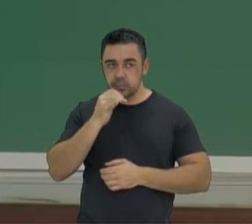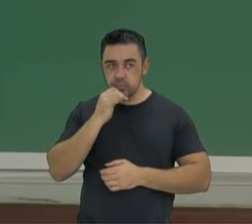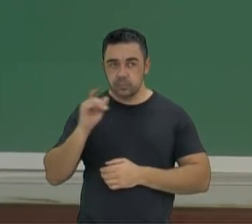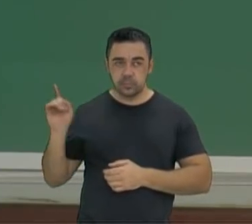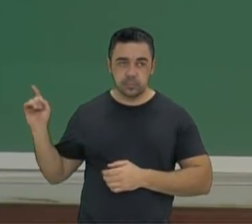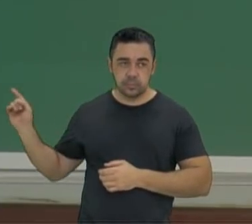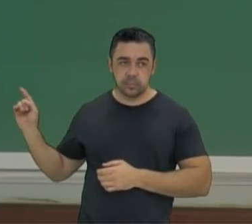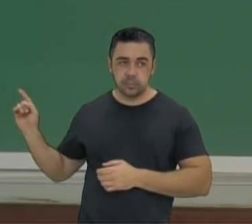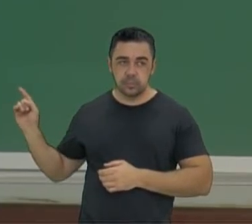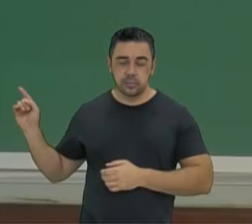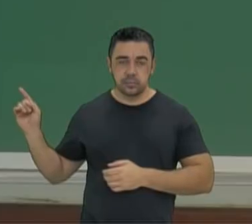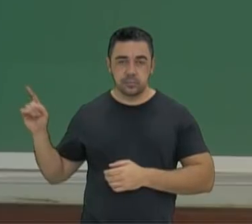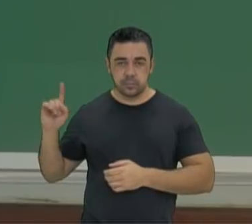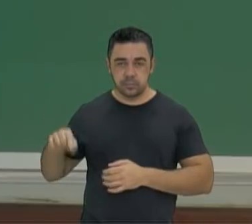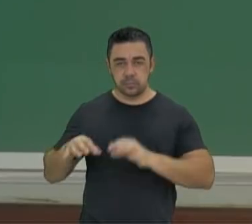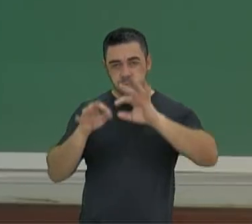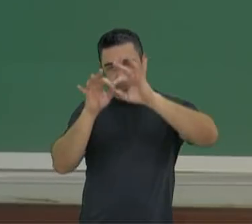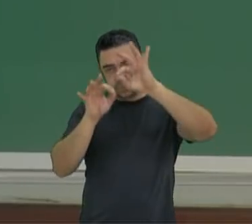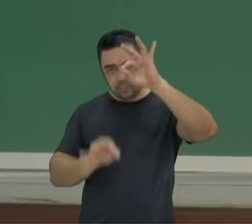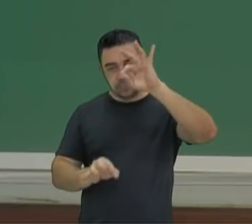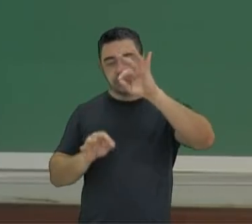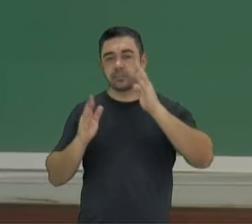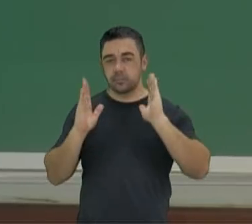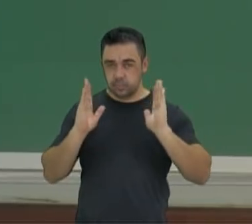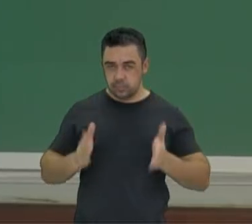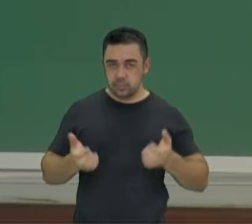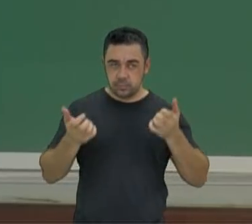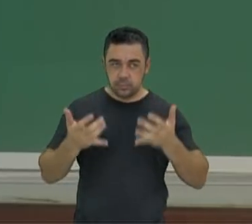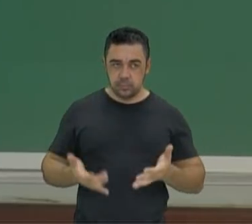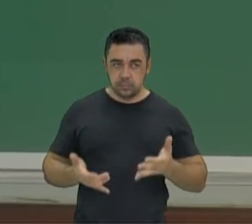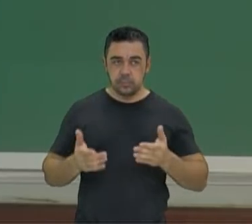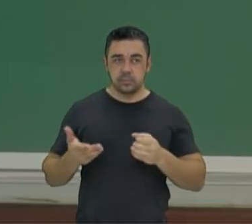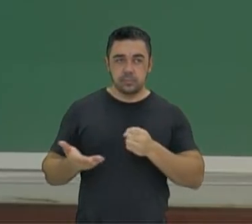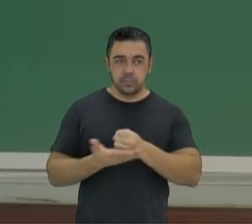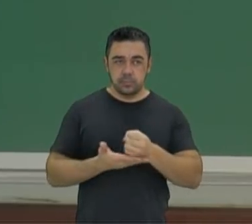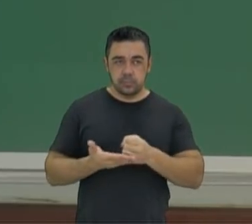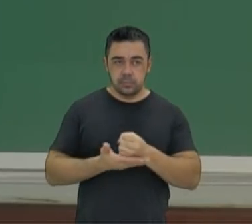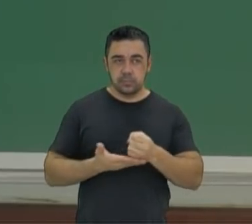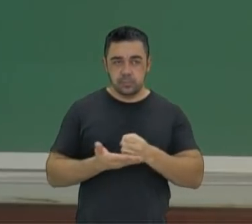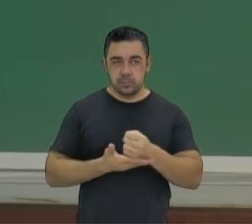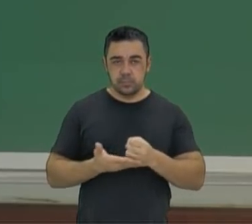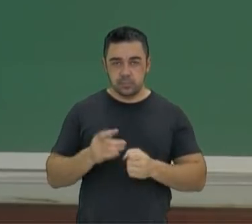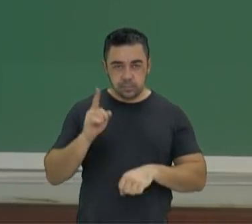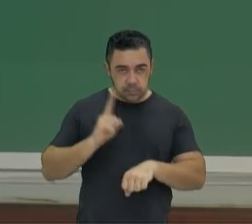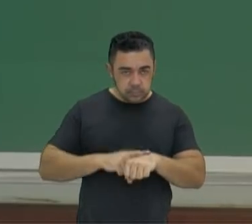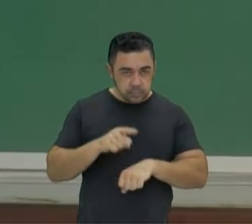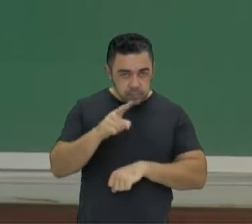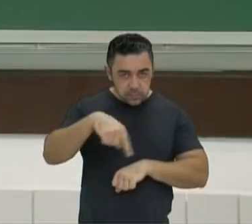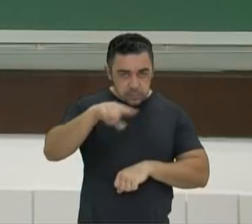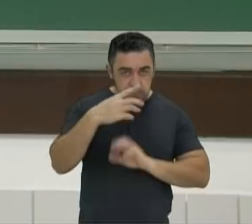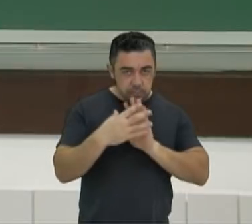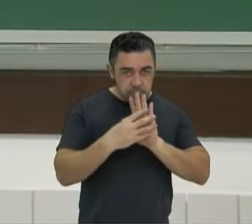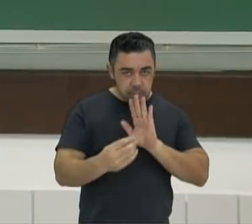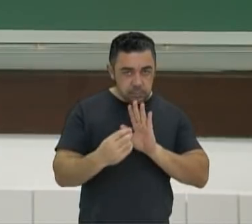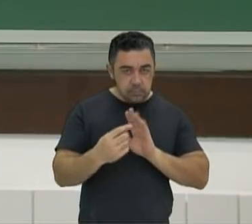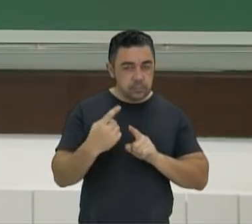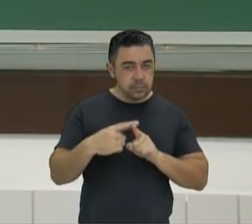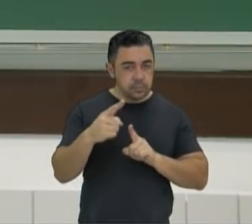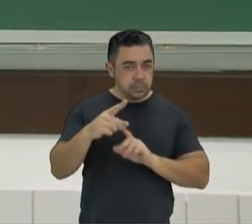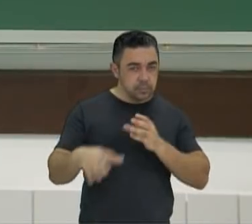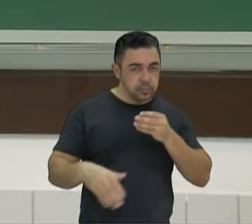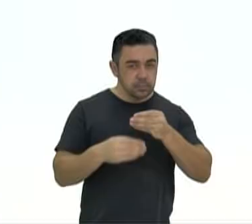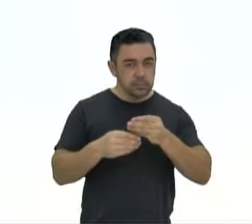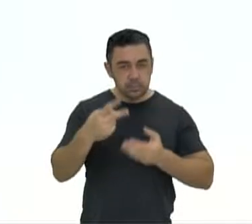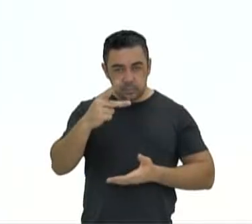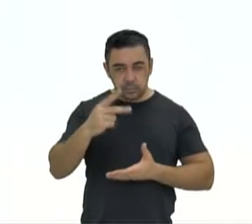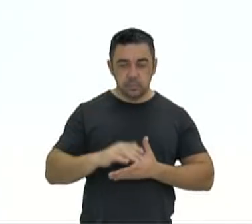aqui a aresta lateral, que a professora já disse, e a aresta da base. Eu vou dar um tempinho para vocês copiarem para completar aí a